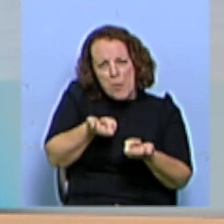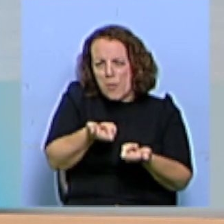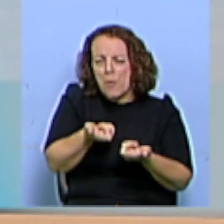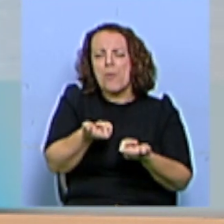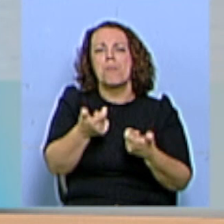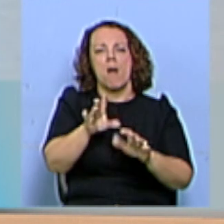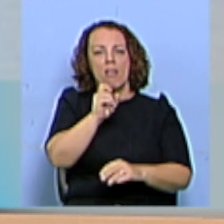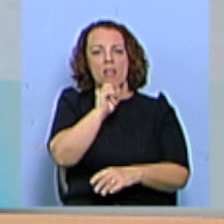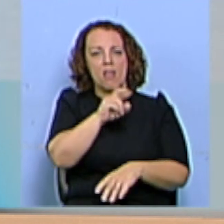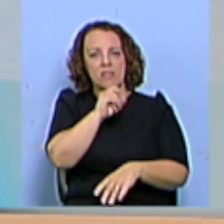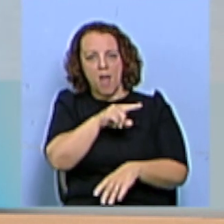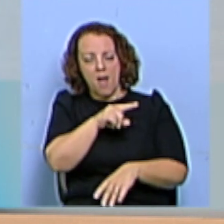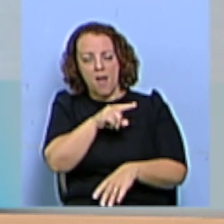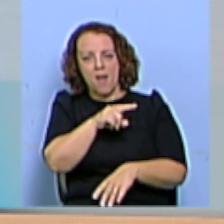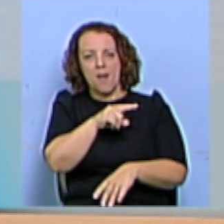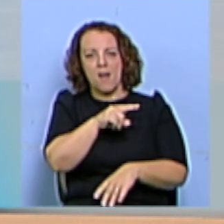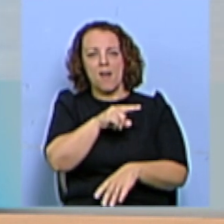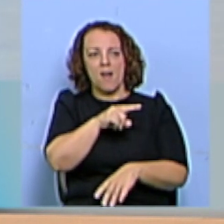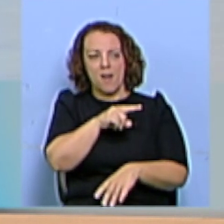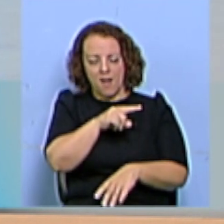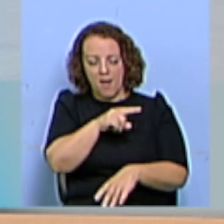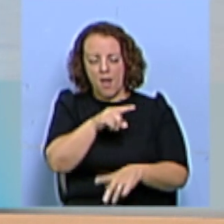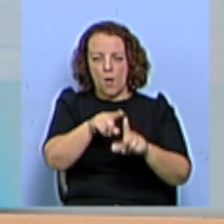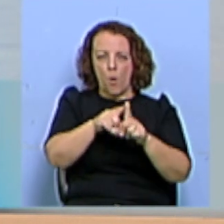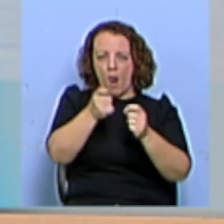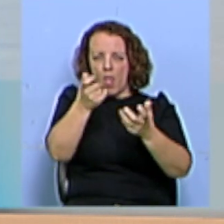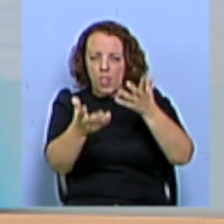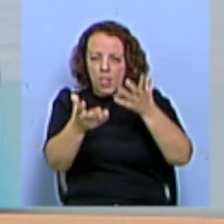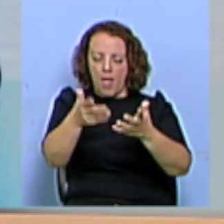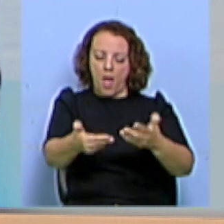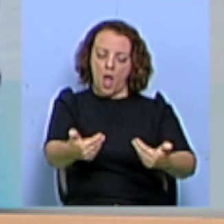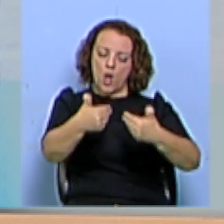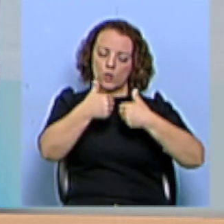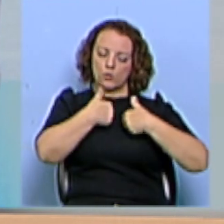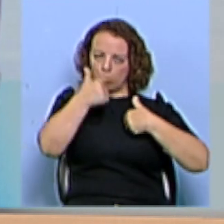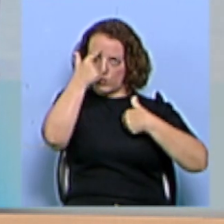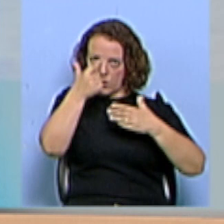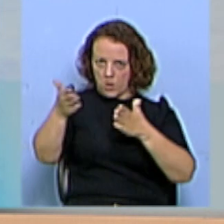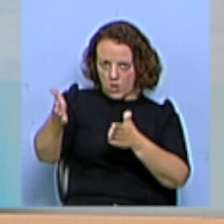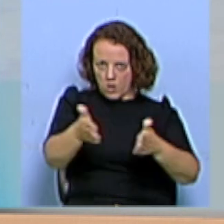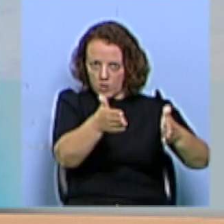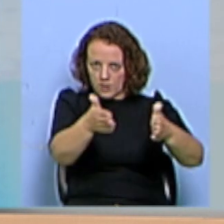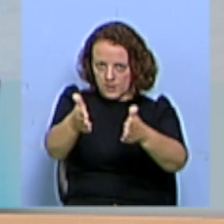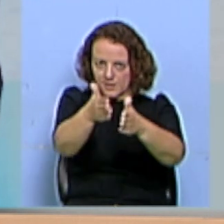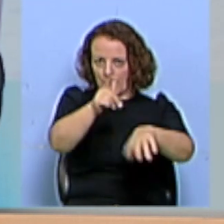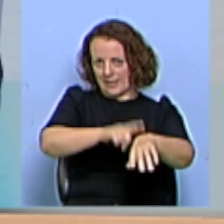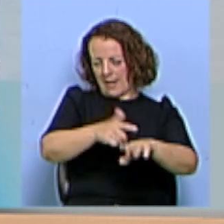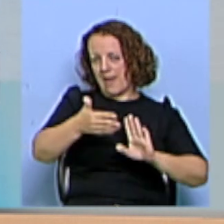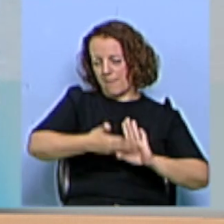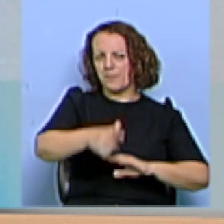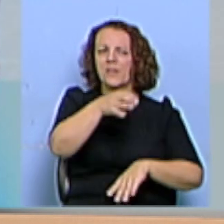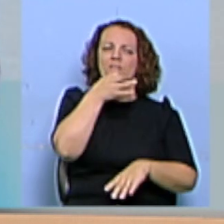recolher muitos travejamentos, muitas orientações para a este tempo. Fala um bocadinho